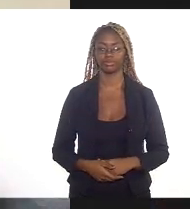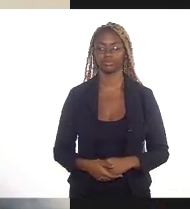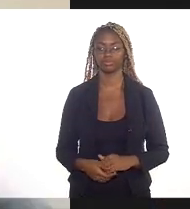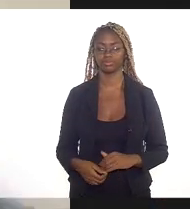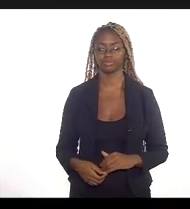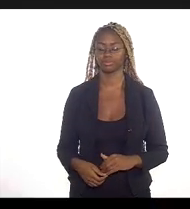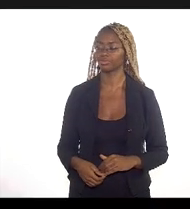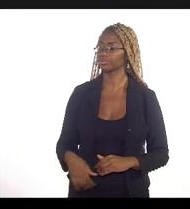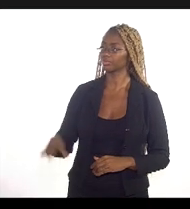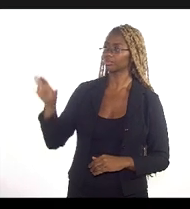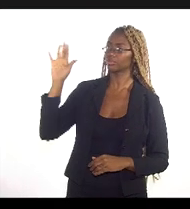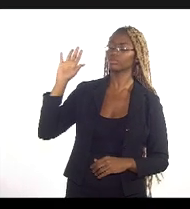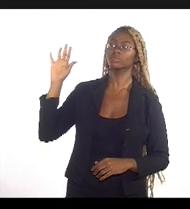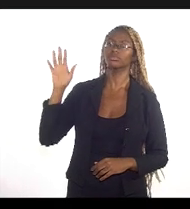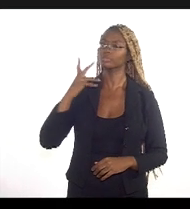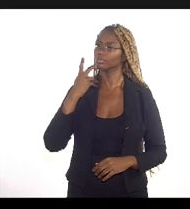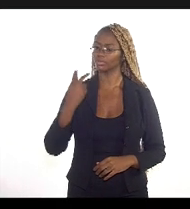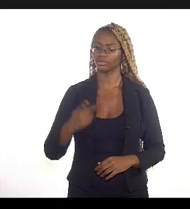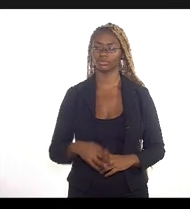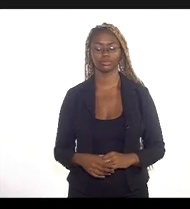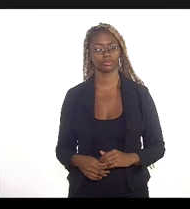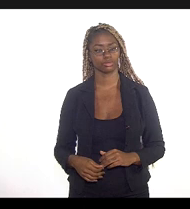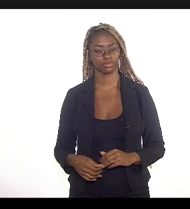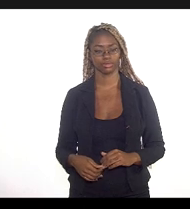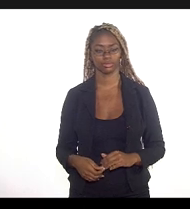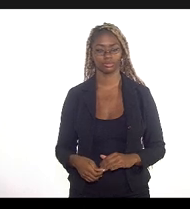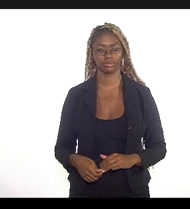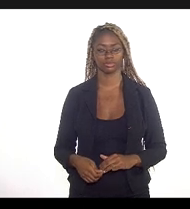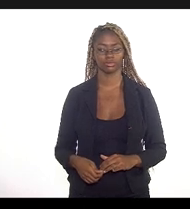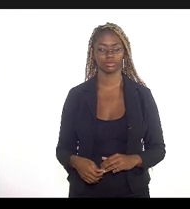Questão de ordem, presidente. Deixa...